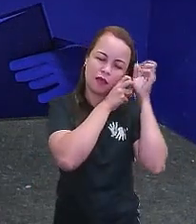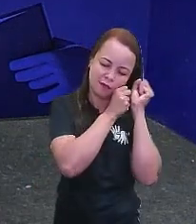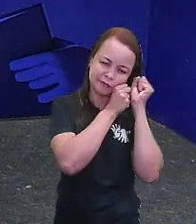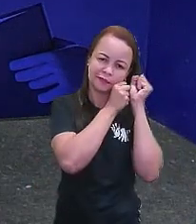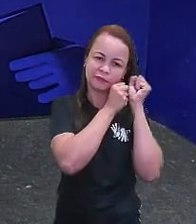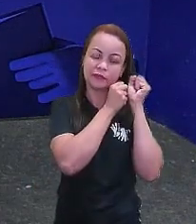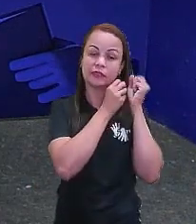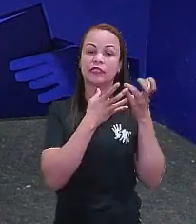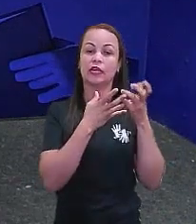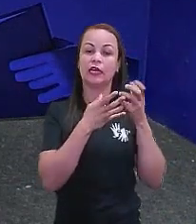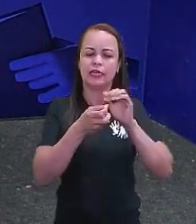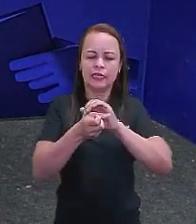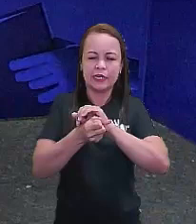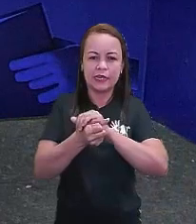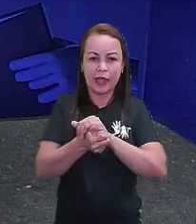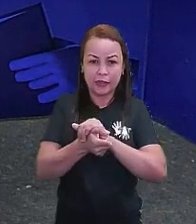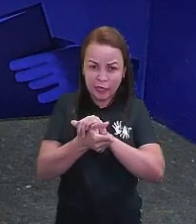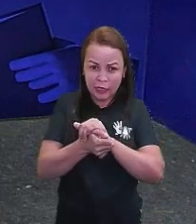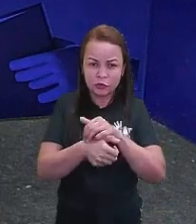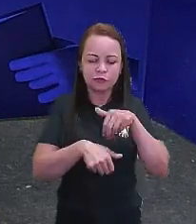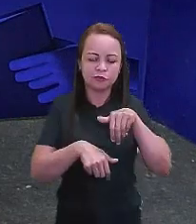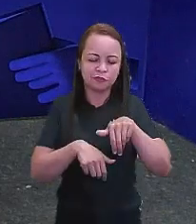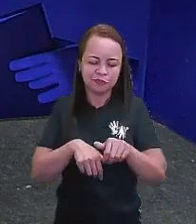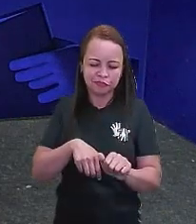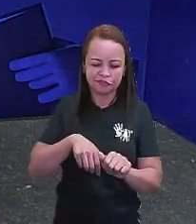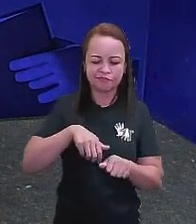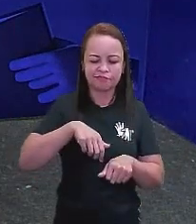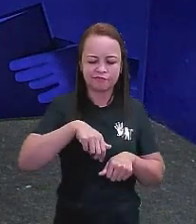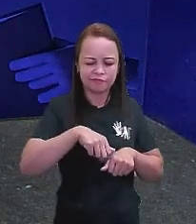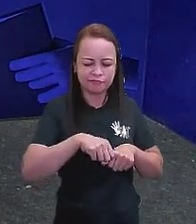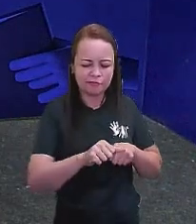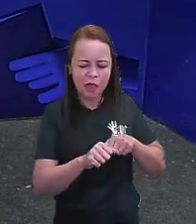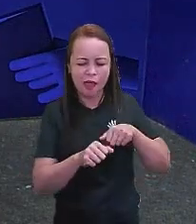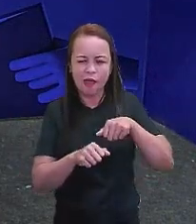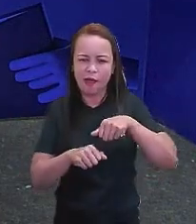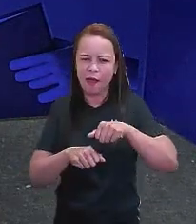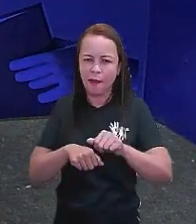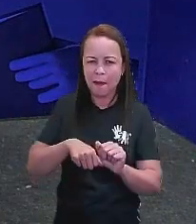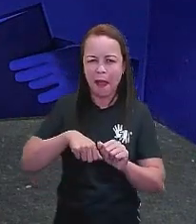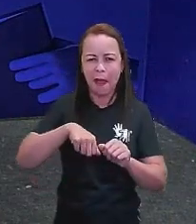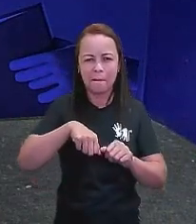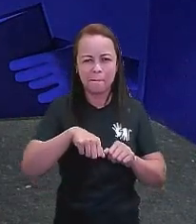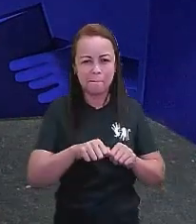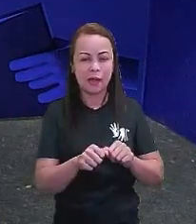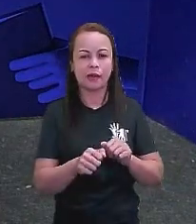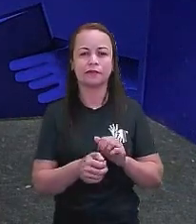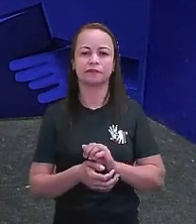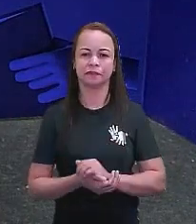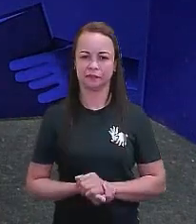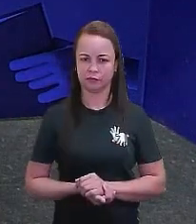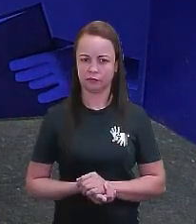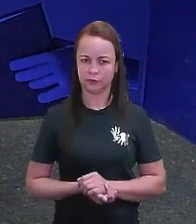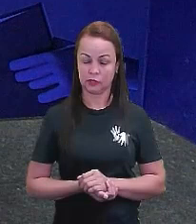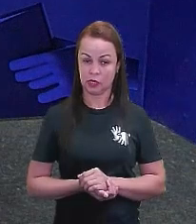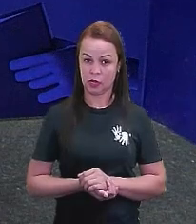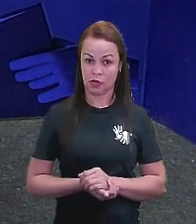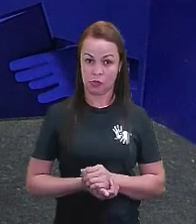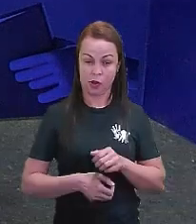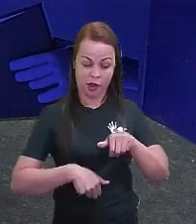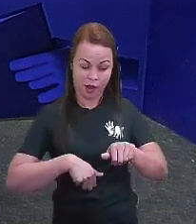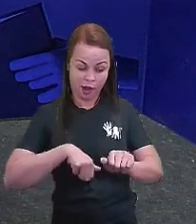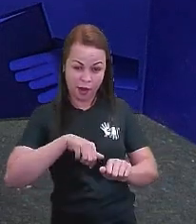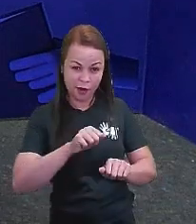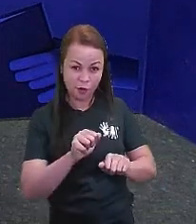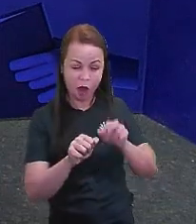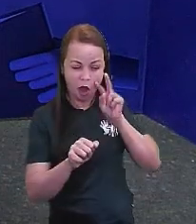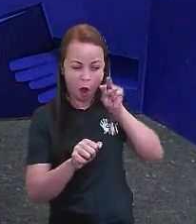a tartaruga continuou caminhando bem devagar. Quando a tartaruga viu que